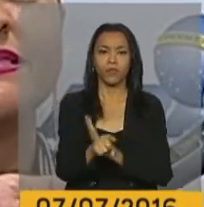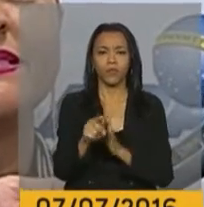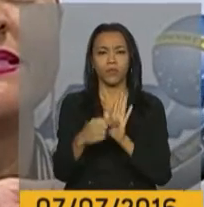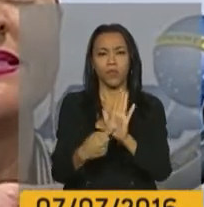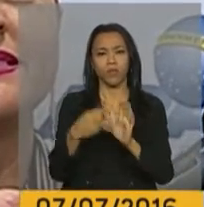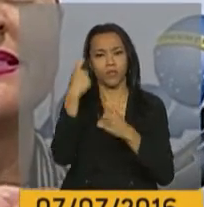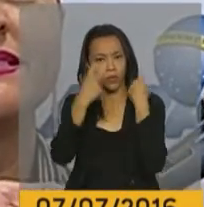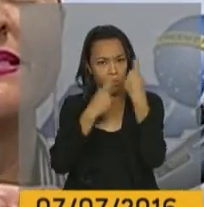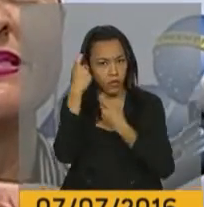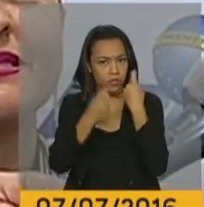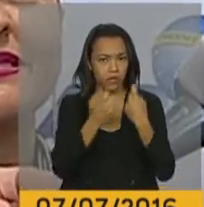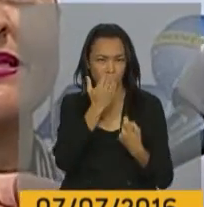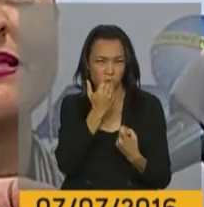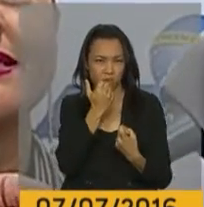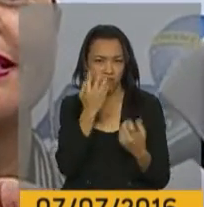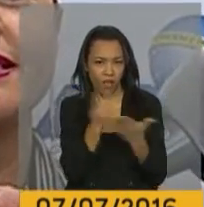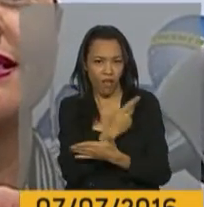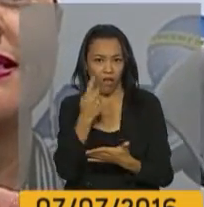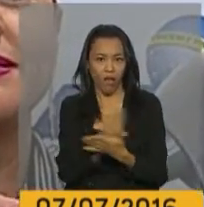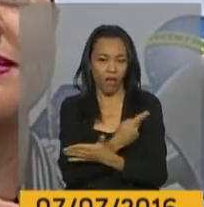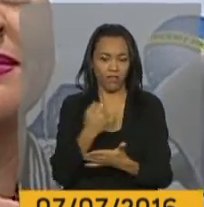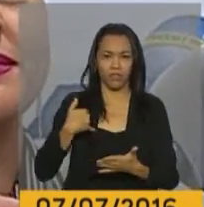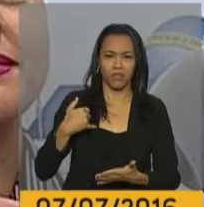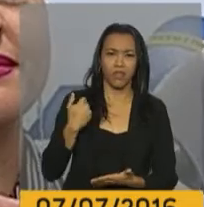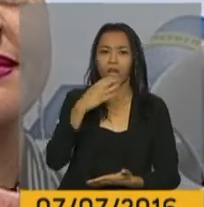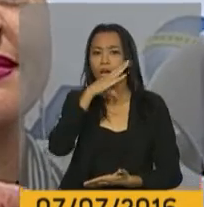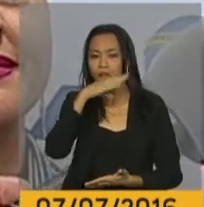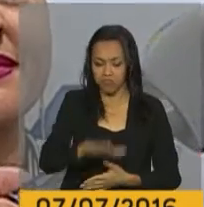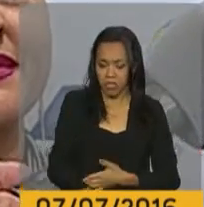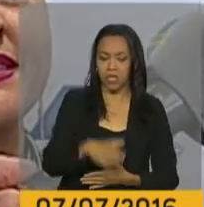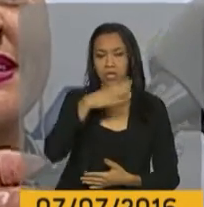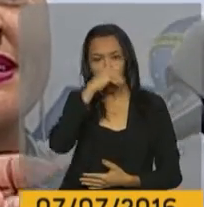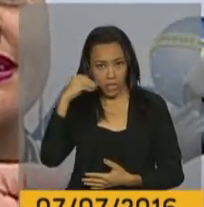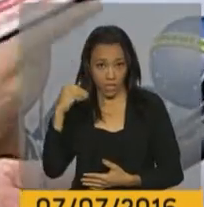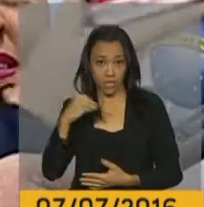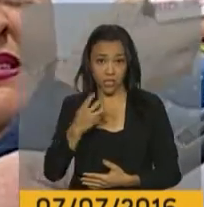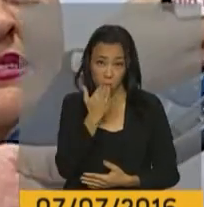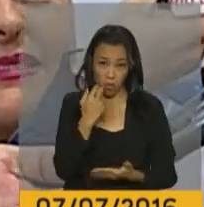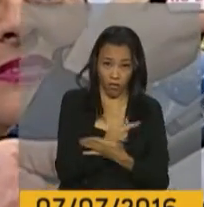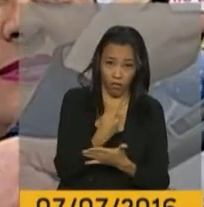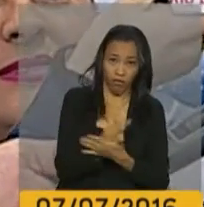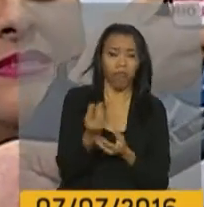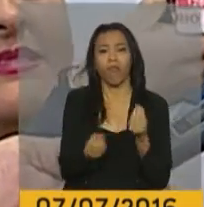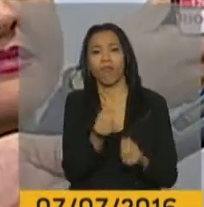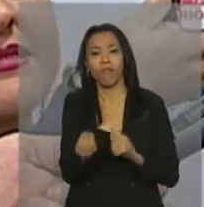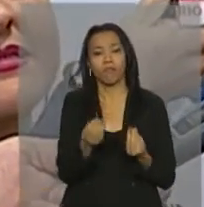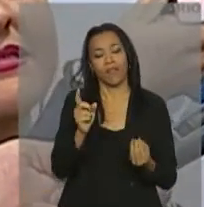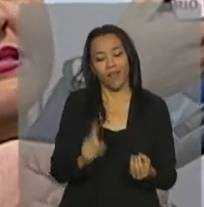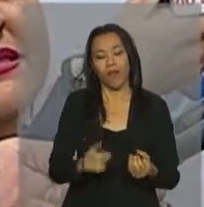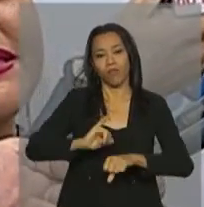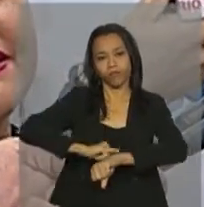já começa errado desde a infância e adolescência vem treinando os dados de obesidade